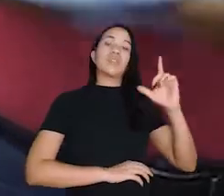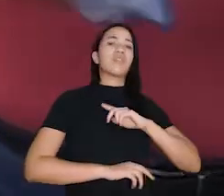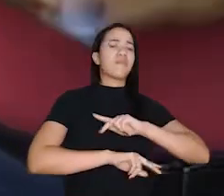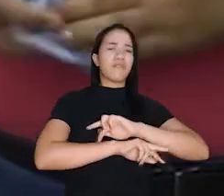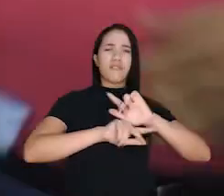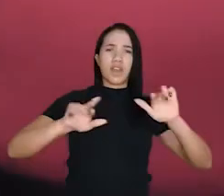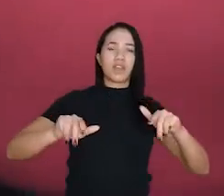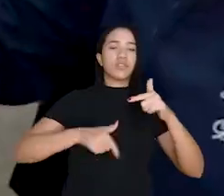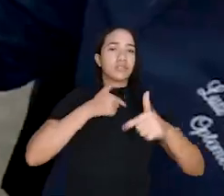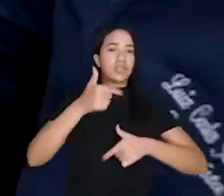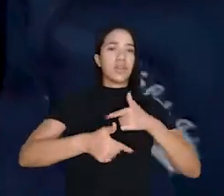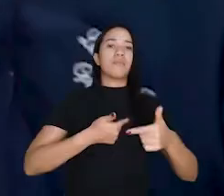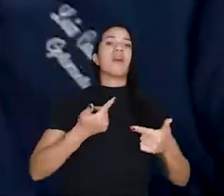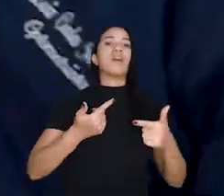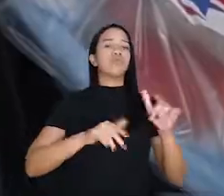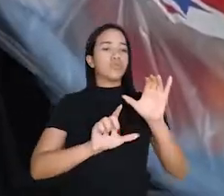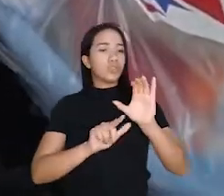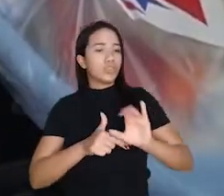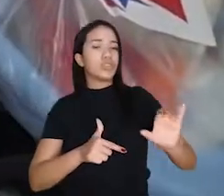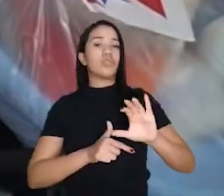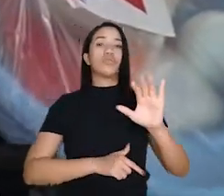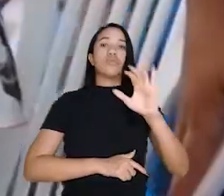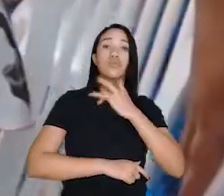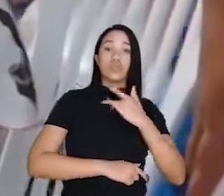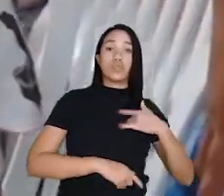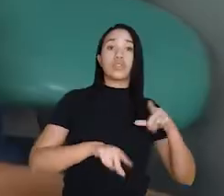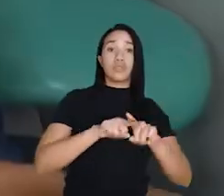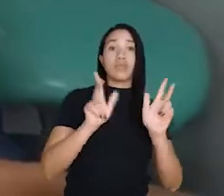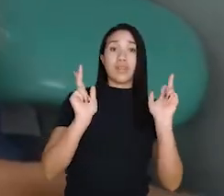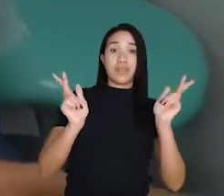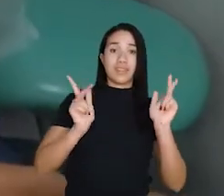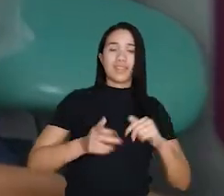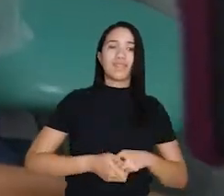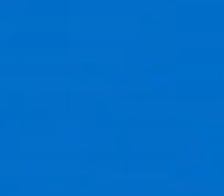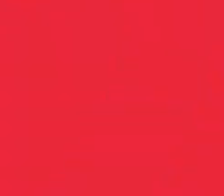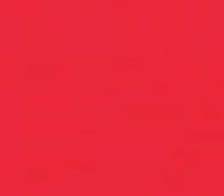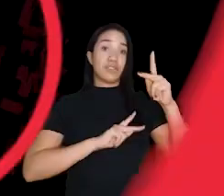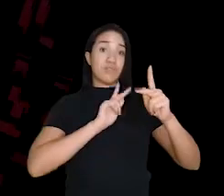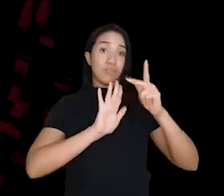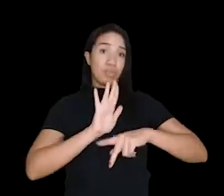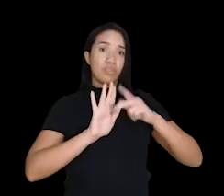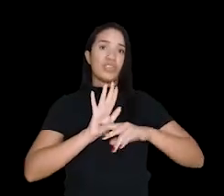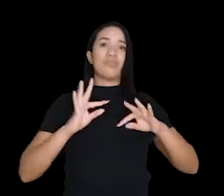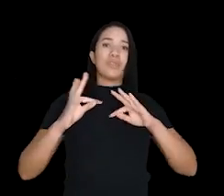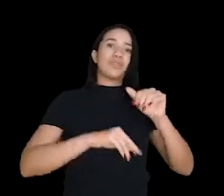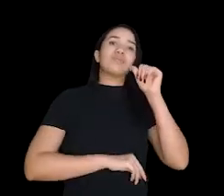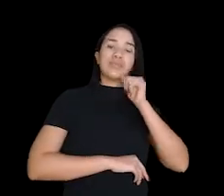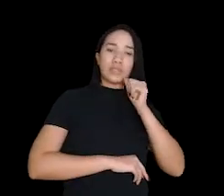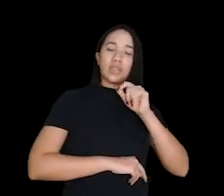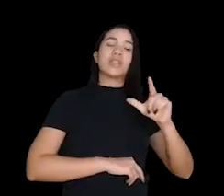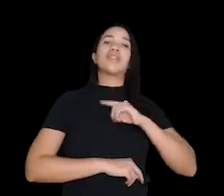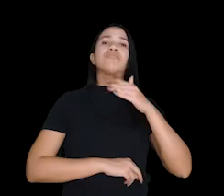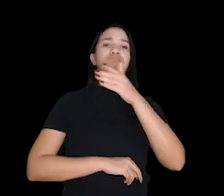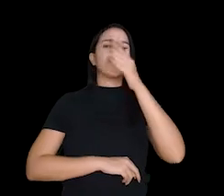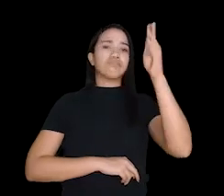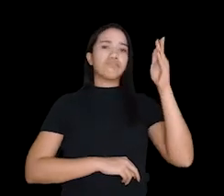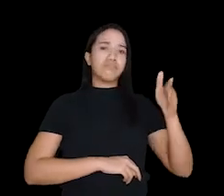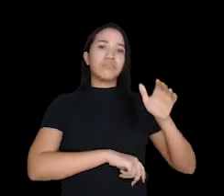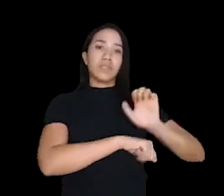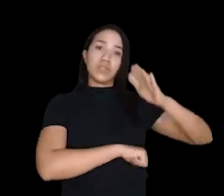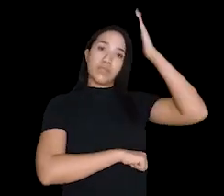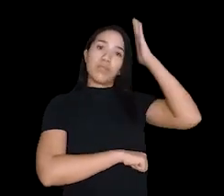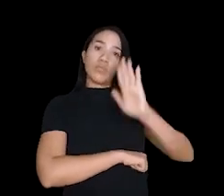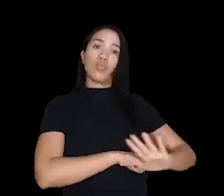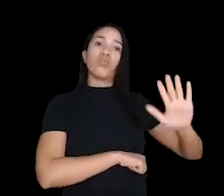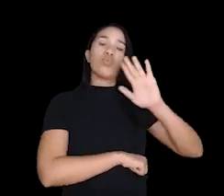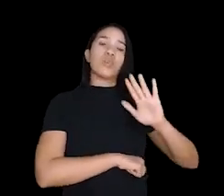Foram oferecidos mais de 30 serviços de cidadania, saúde e lazer. Por todas elas, vai estar em todas